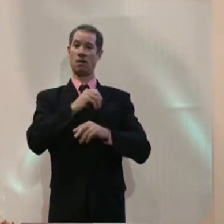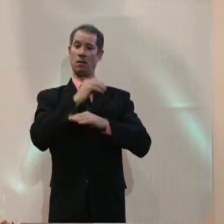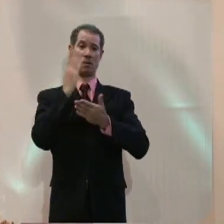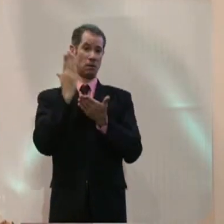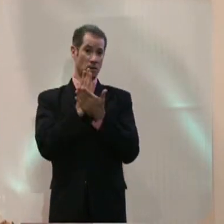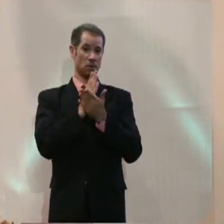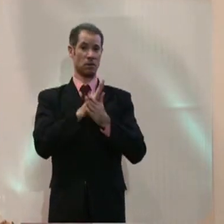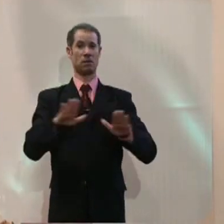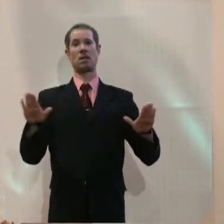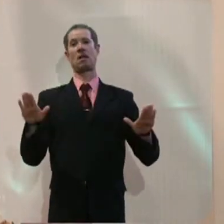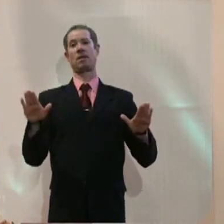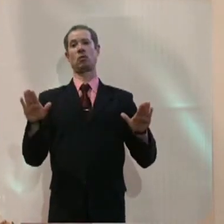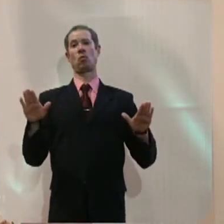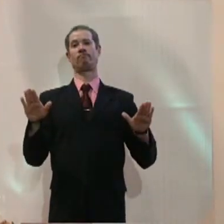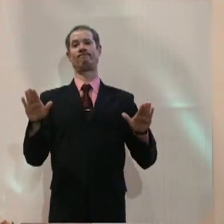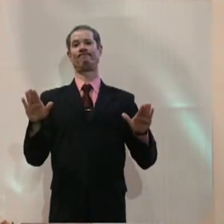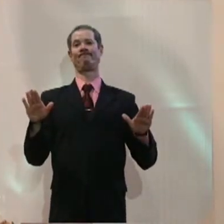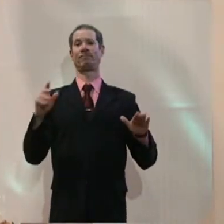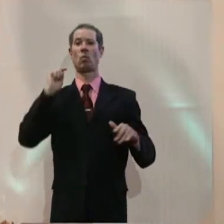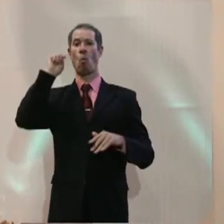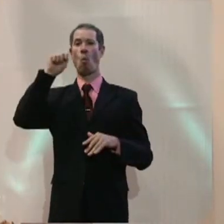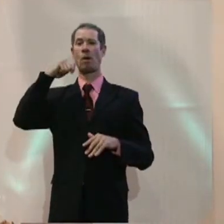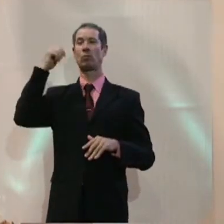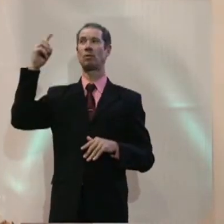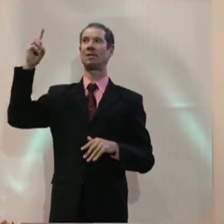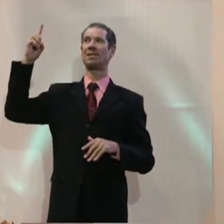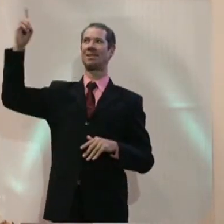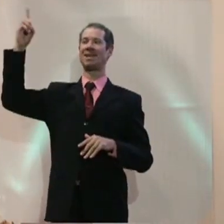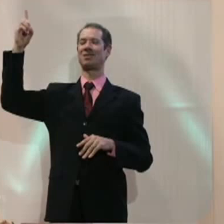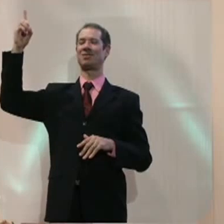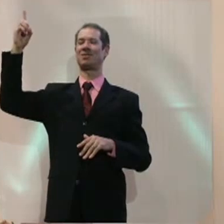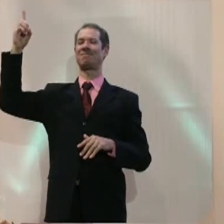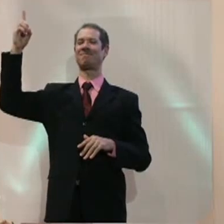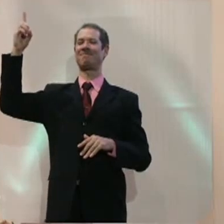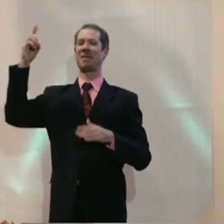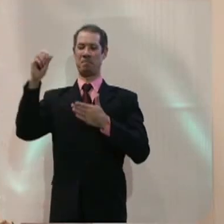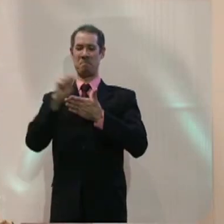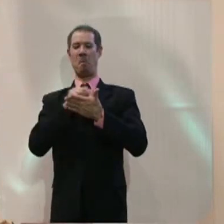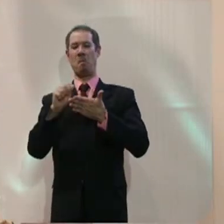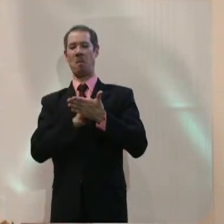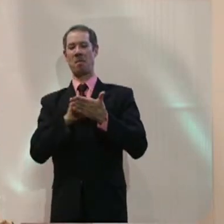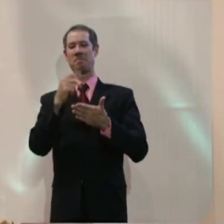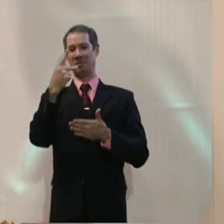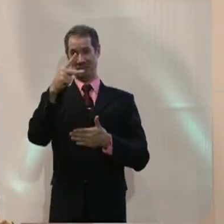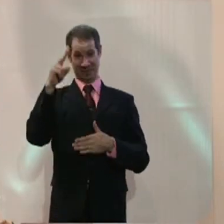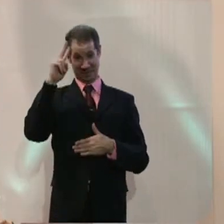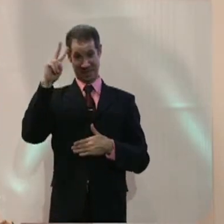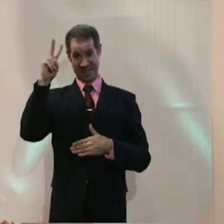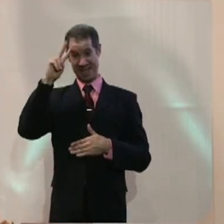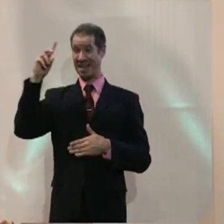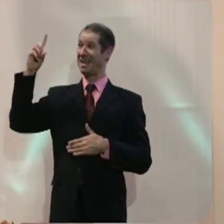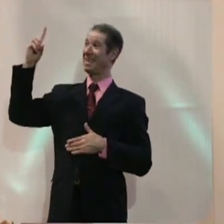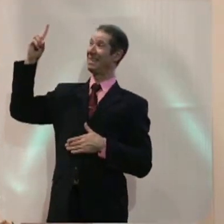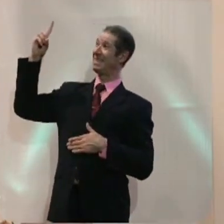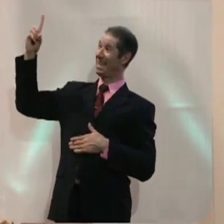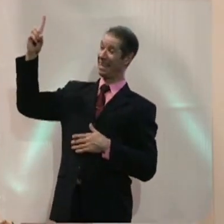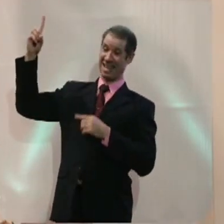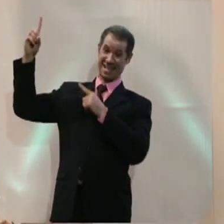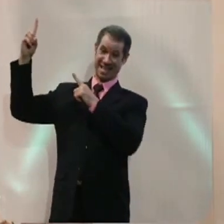ser escrita. O autor está escrevendo a 4 mãos com você. Ele está lá, junto com